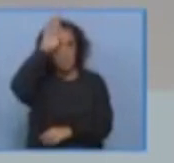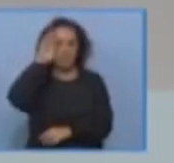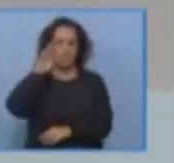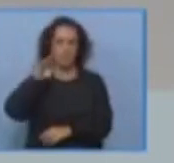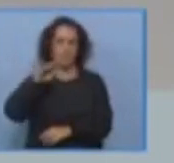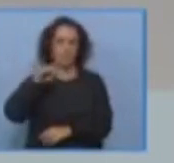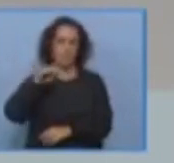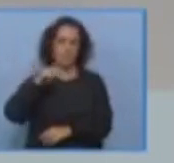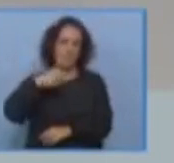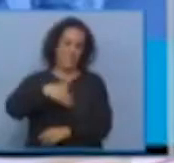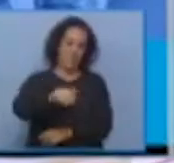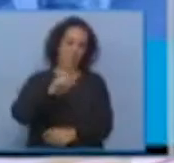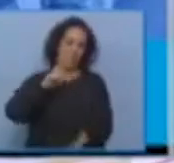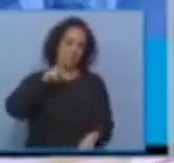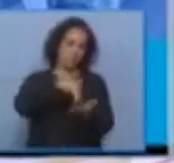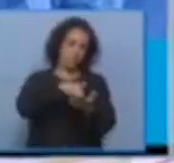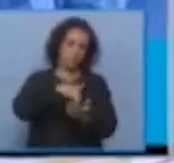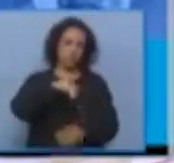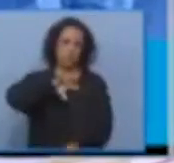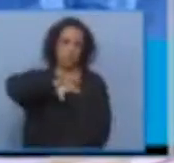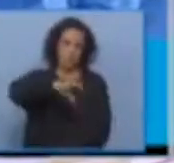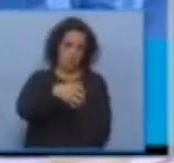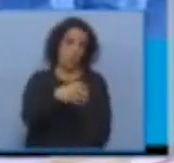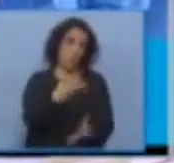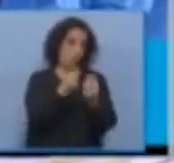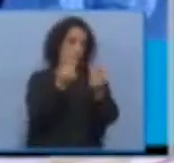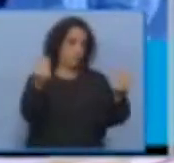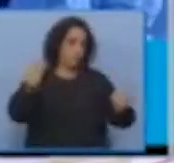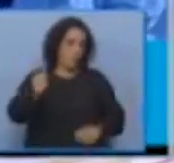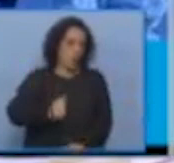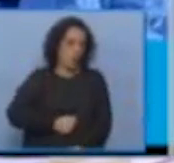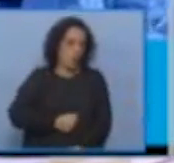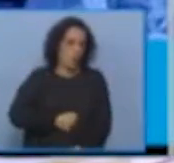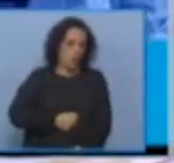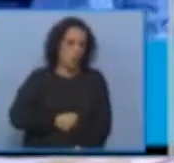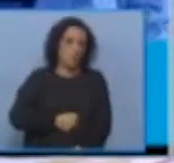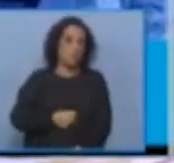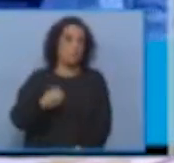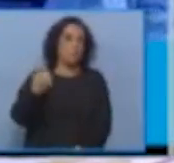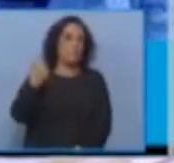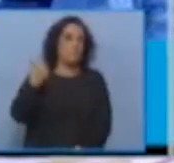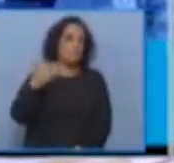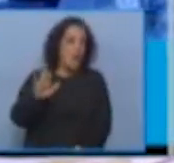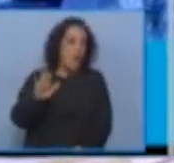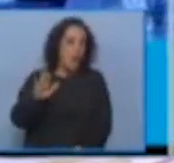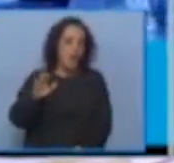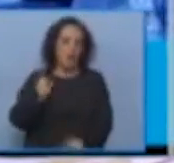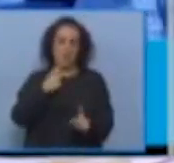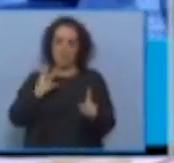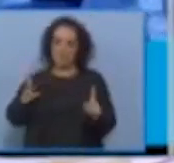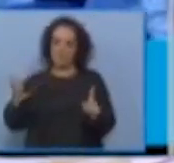onde, para já, ainda há muitíssimos católicos, onde os católicos estão debaixo de fogo, digamos, de uma série